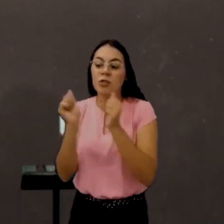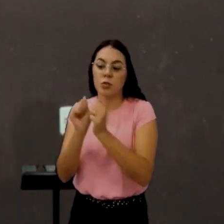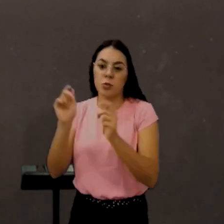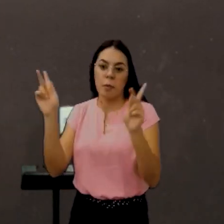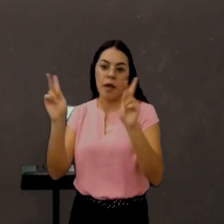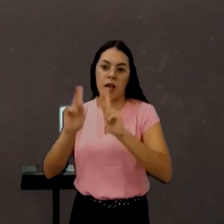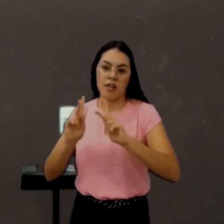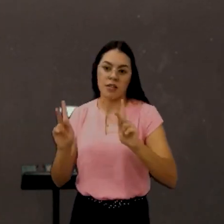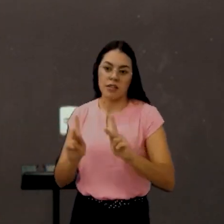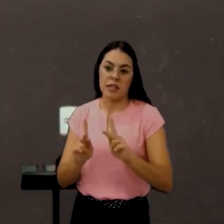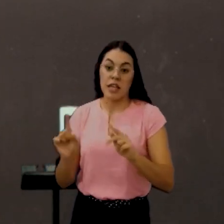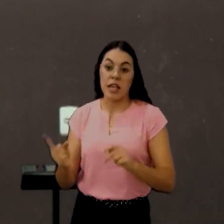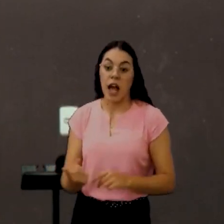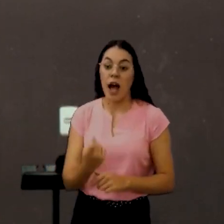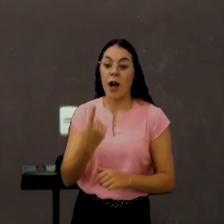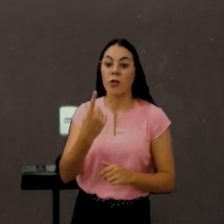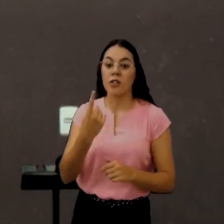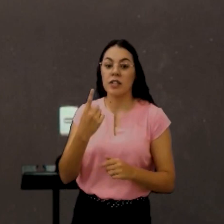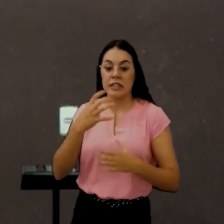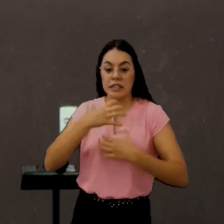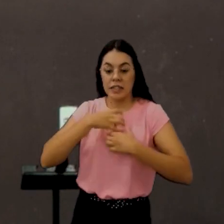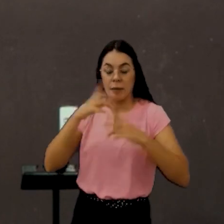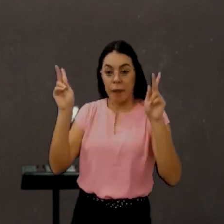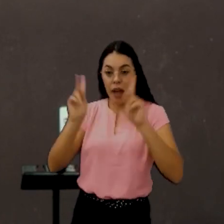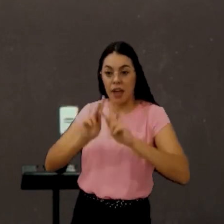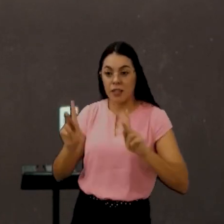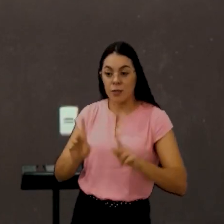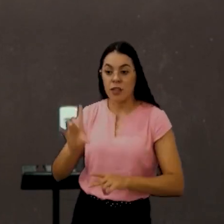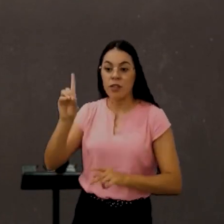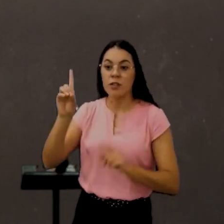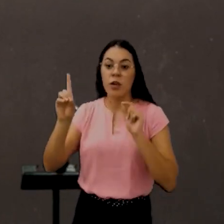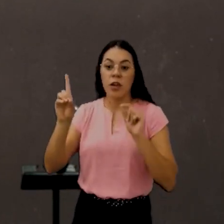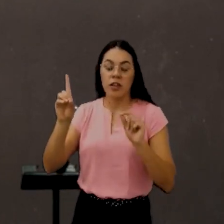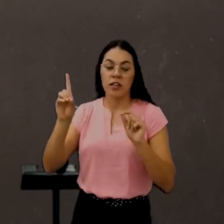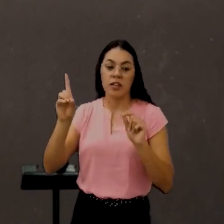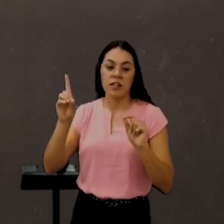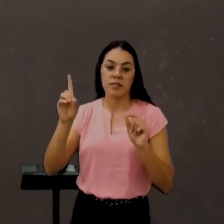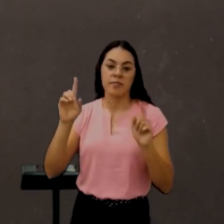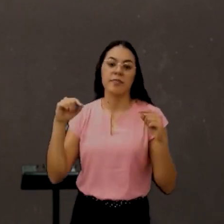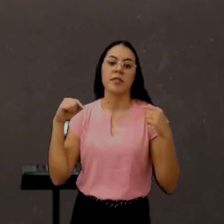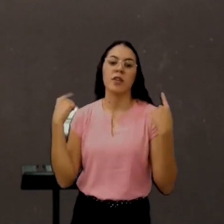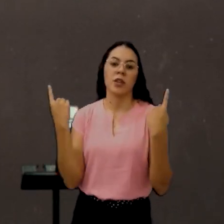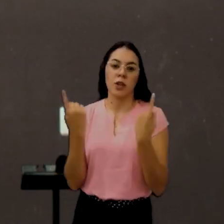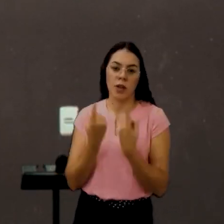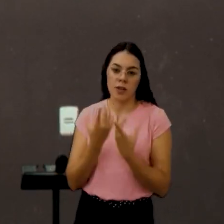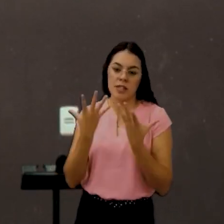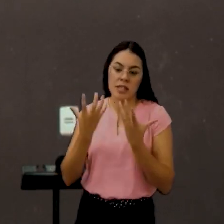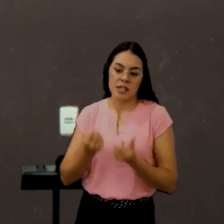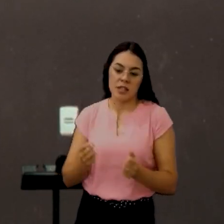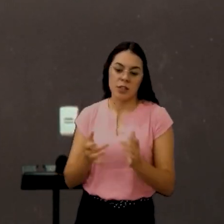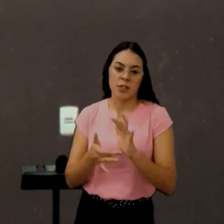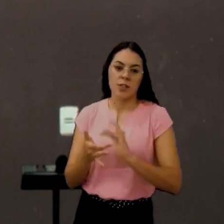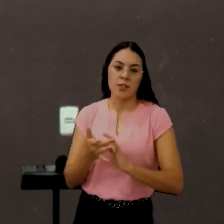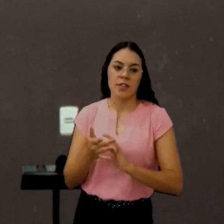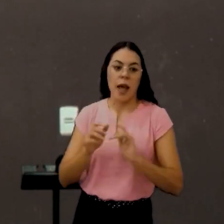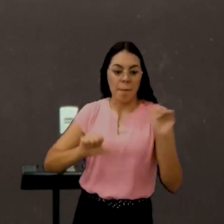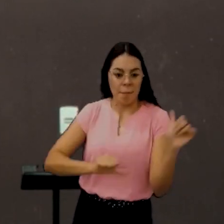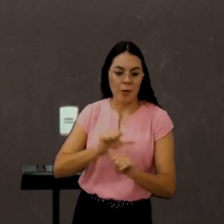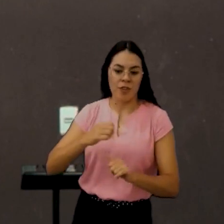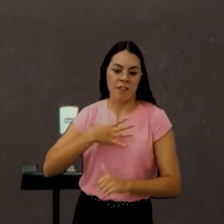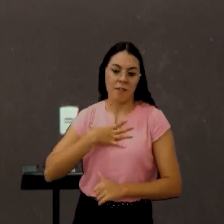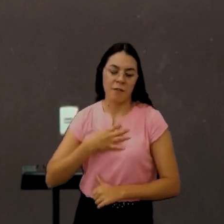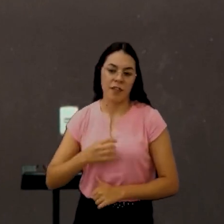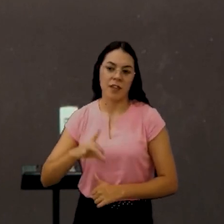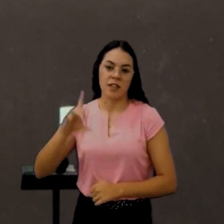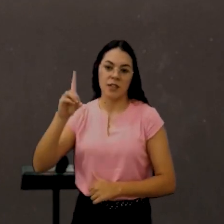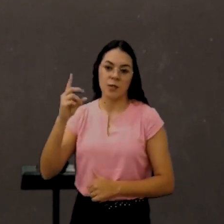a única maneira de ter paz com esse Criador é quando nós nos tornamos filhos de Deus por